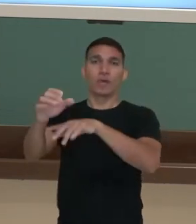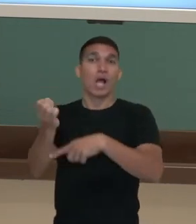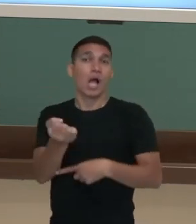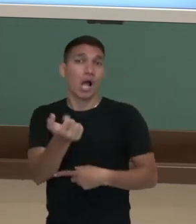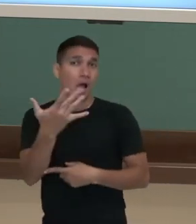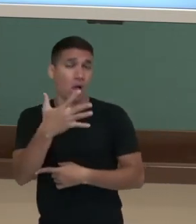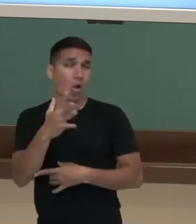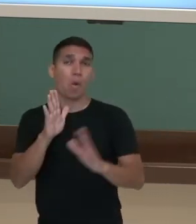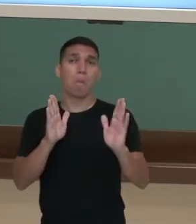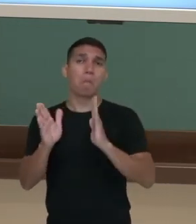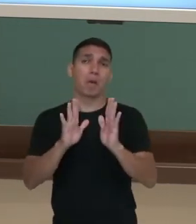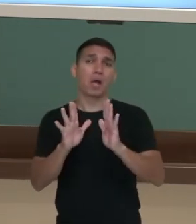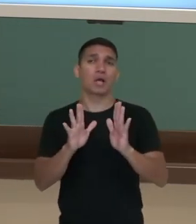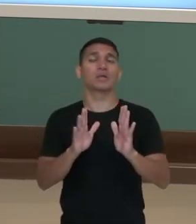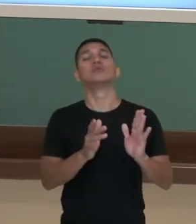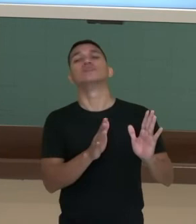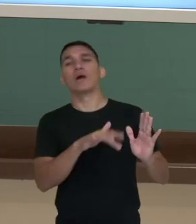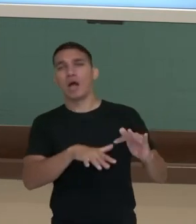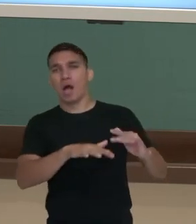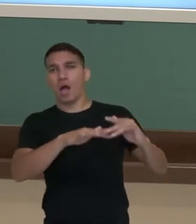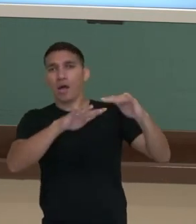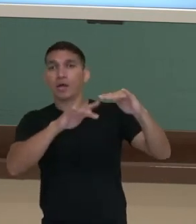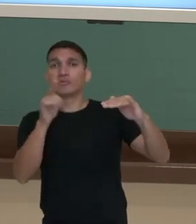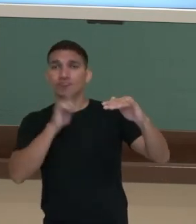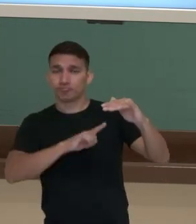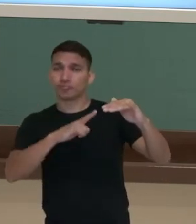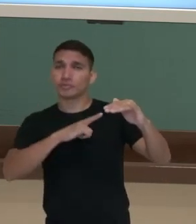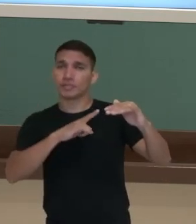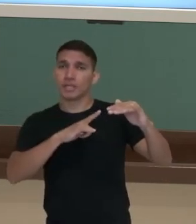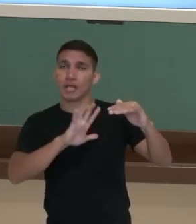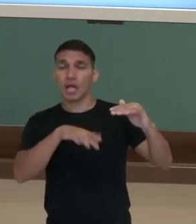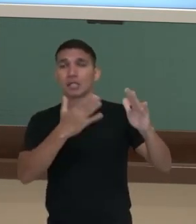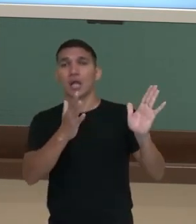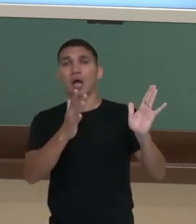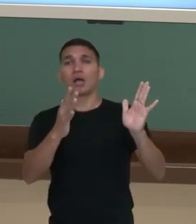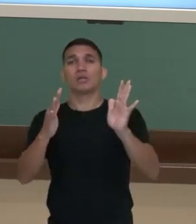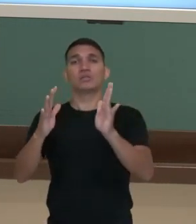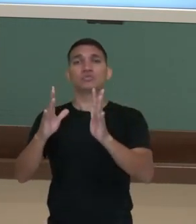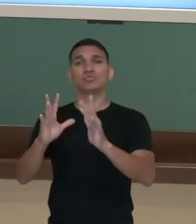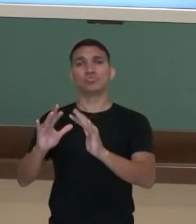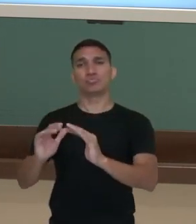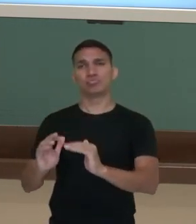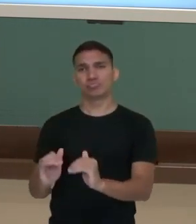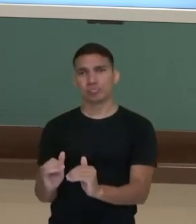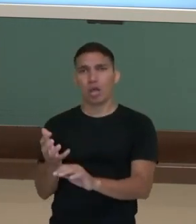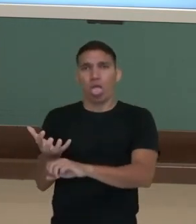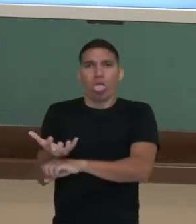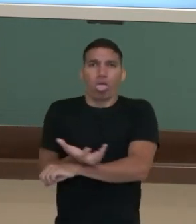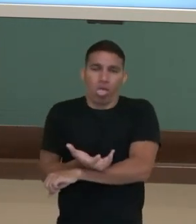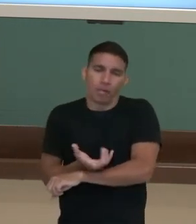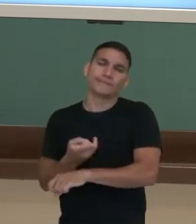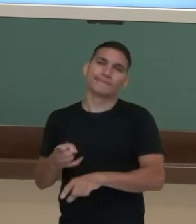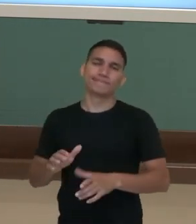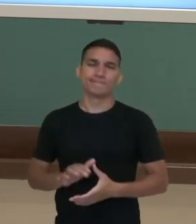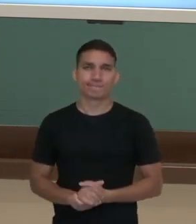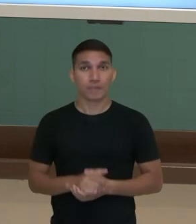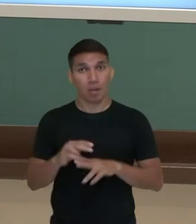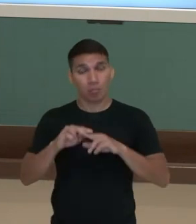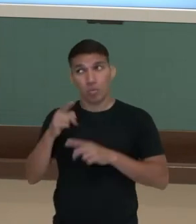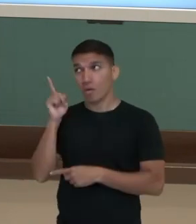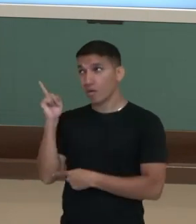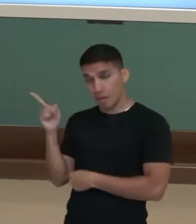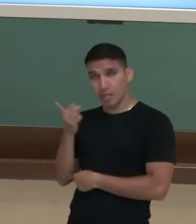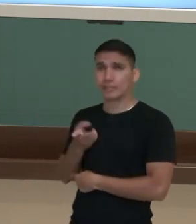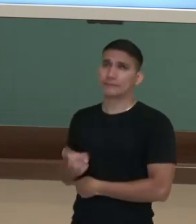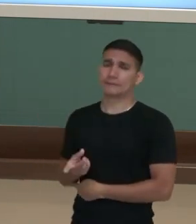são temporários, ou seja, tem determinados períodos do ano que esses rios temporários secam suas águas, Então, o rio São